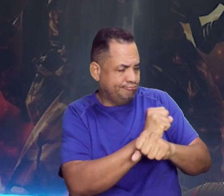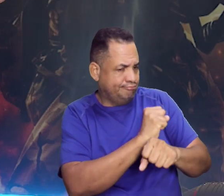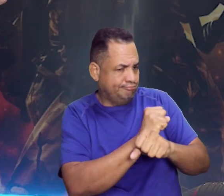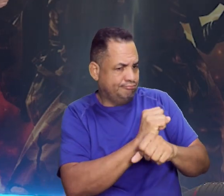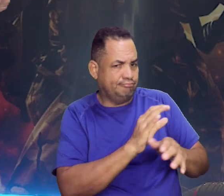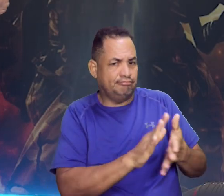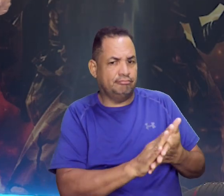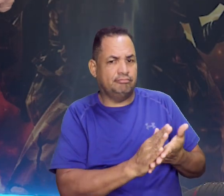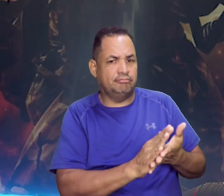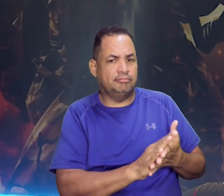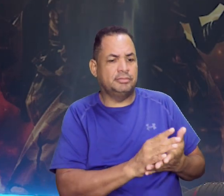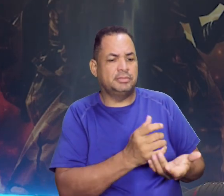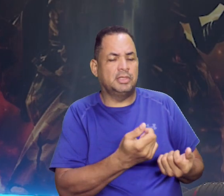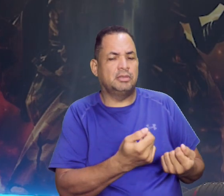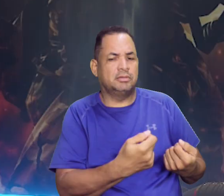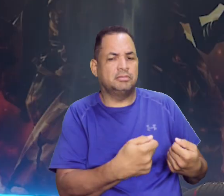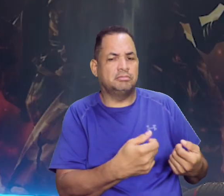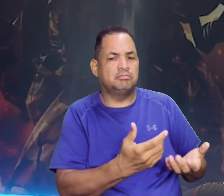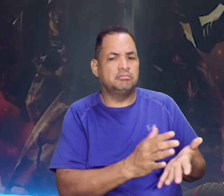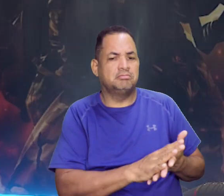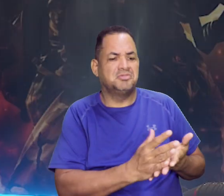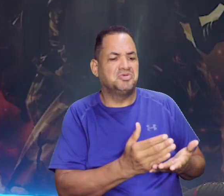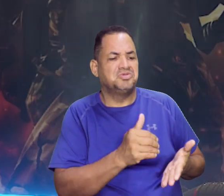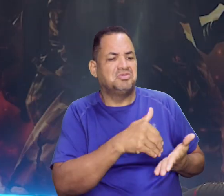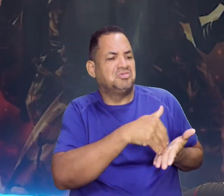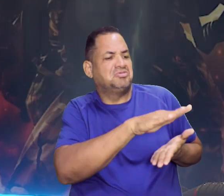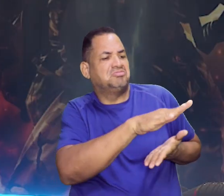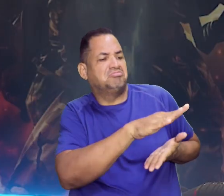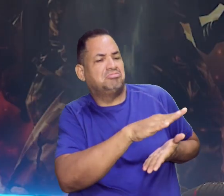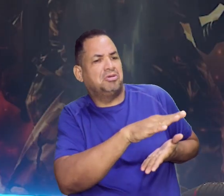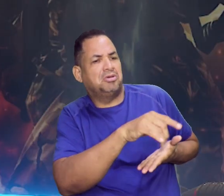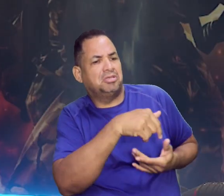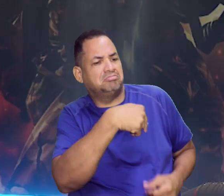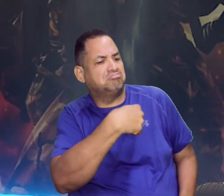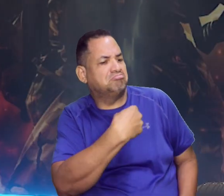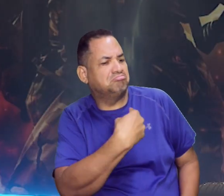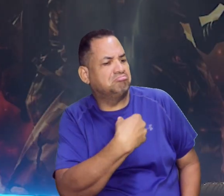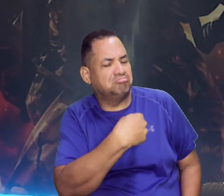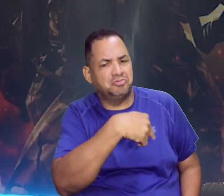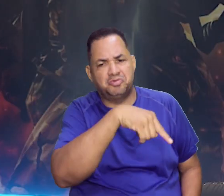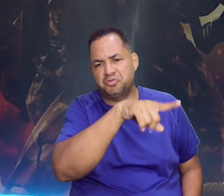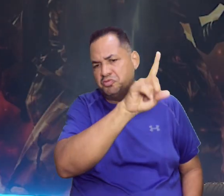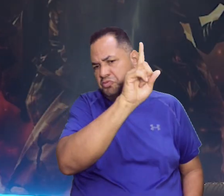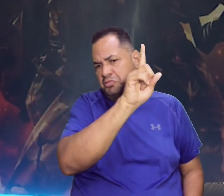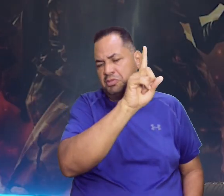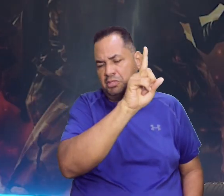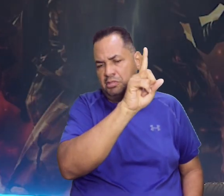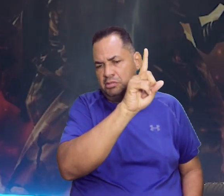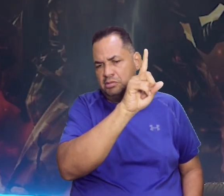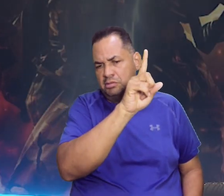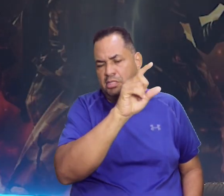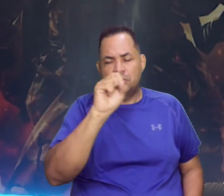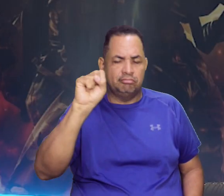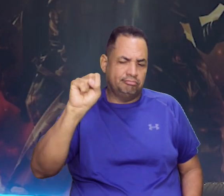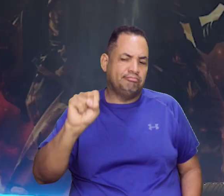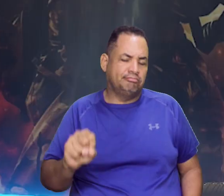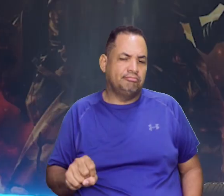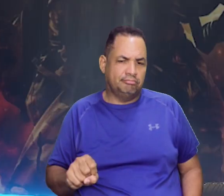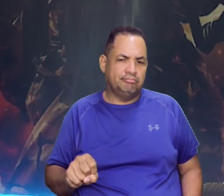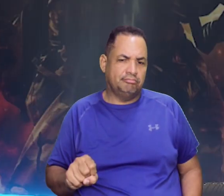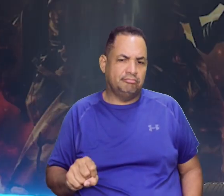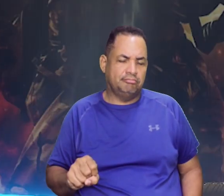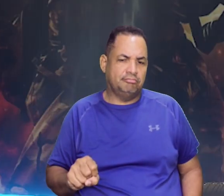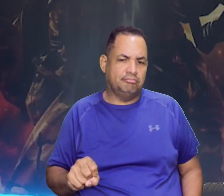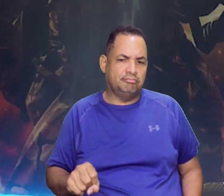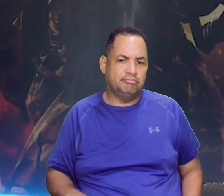eles vão ser obrigados a sair, a ir embora da África. Todo o restante do território pertence